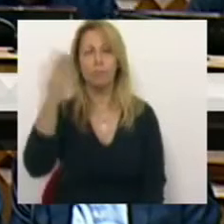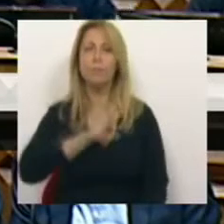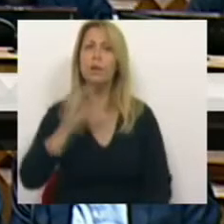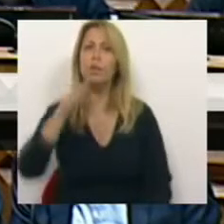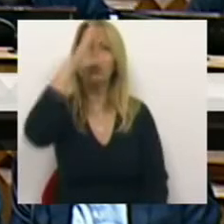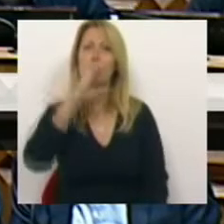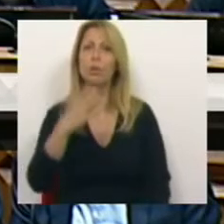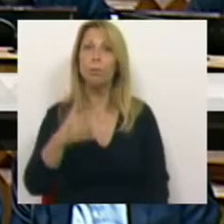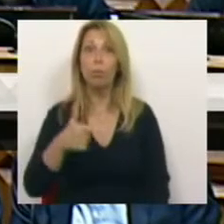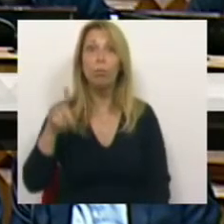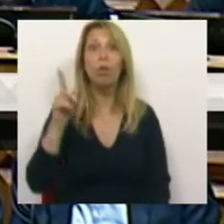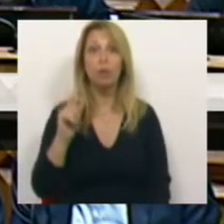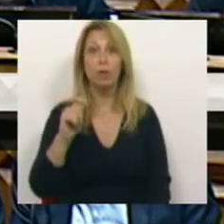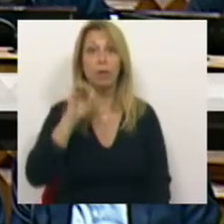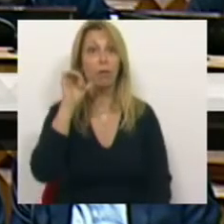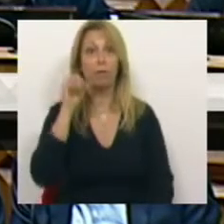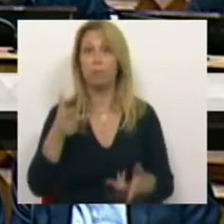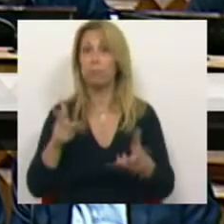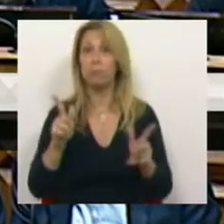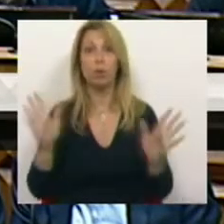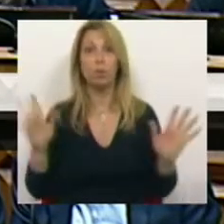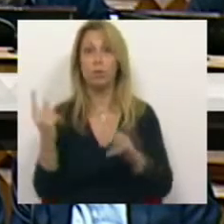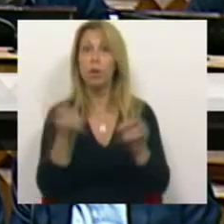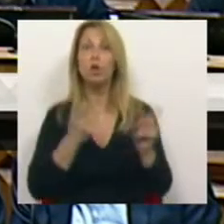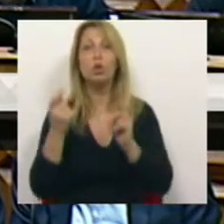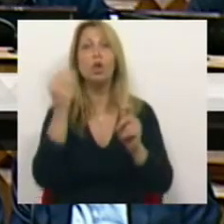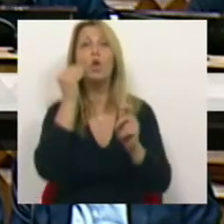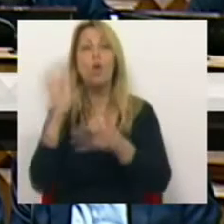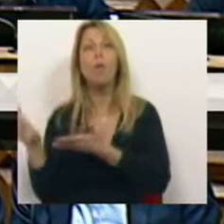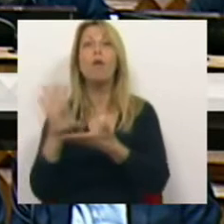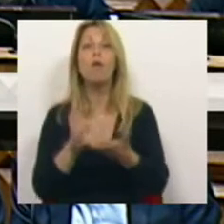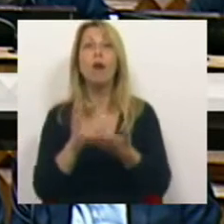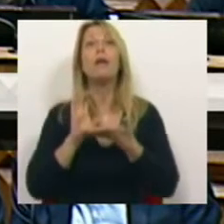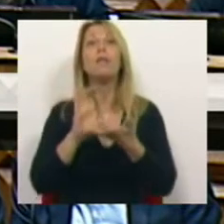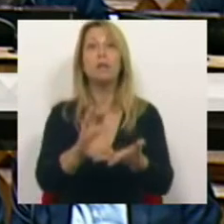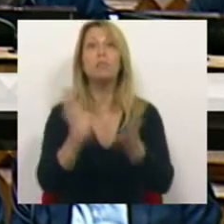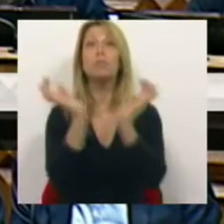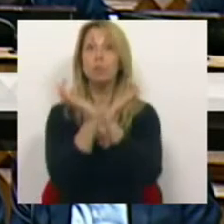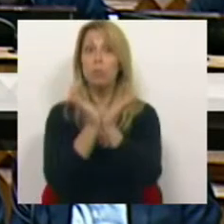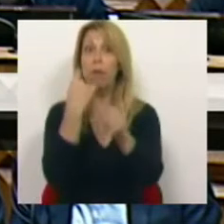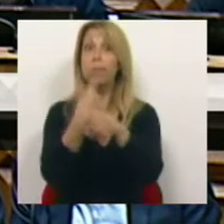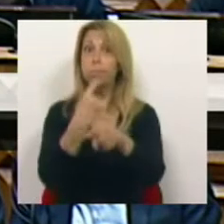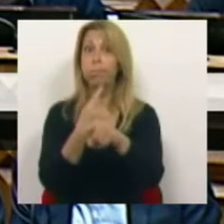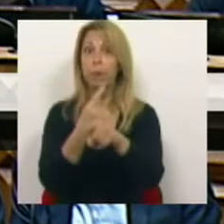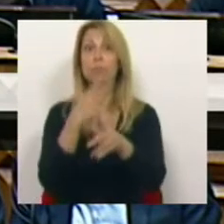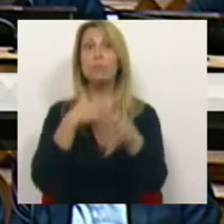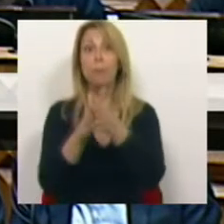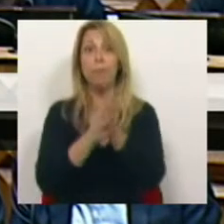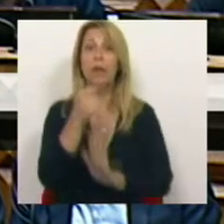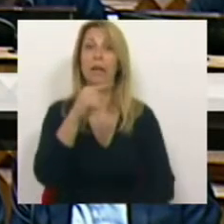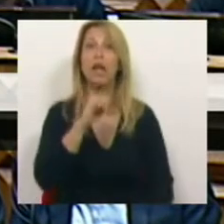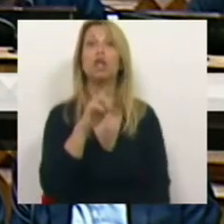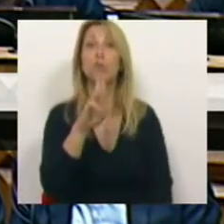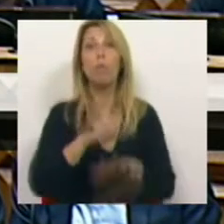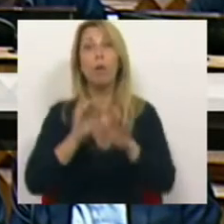Ministro, o Bloco de Esquerda sempre esteve disponível para discutir fontes de financiamento da Segurança Social e até utilizar a TSU no que diz respeito à negociação